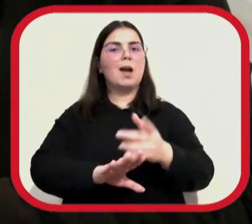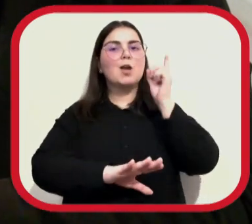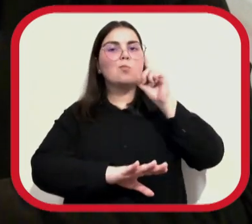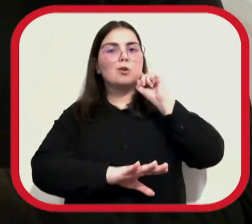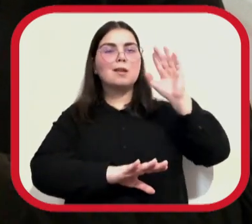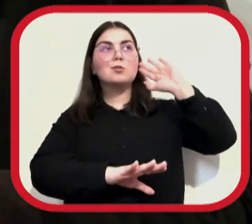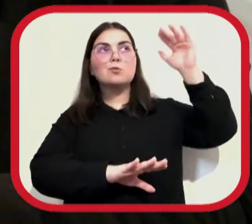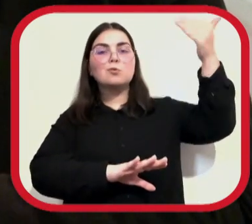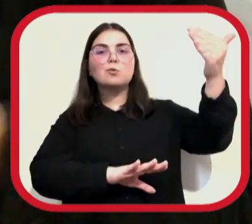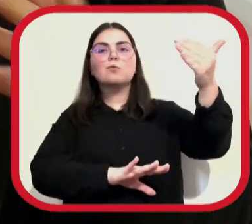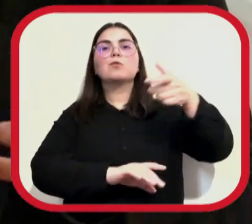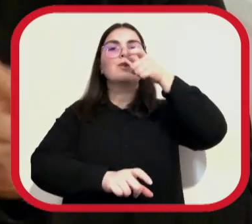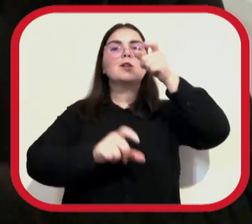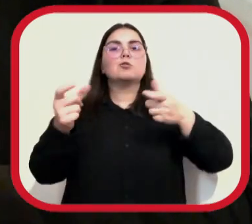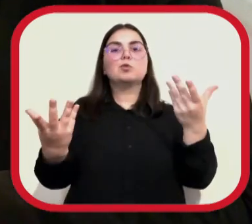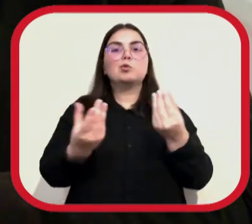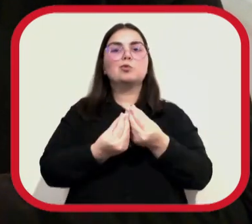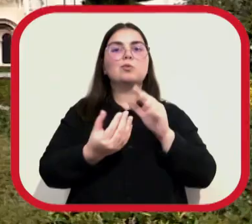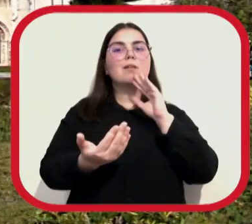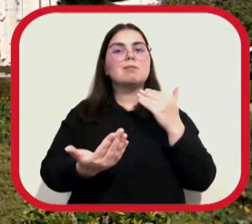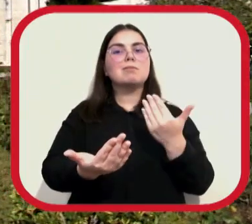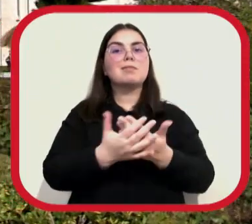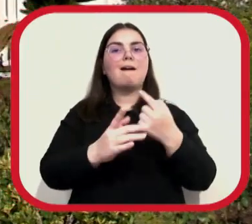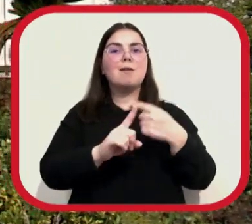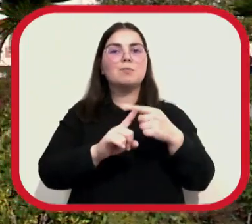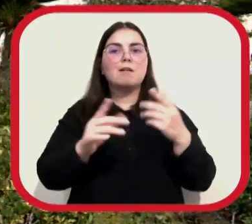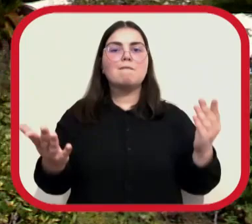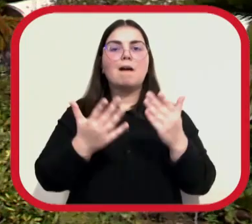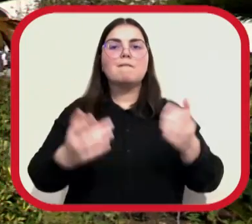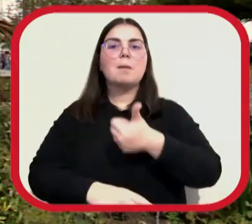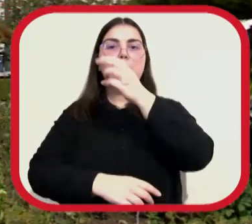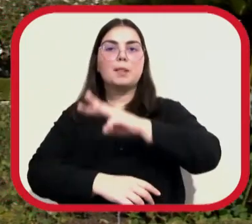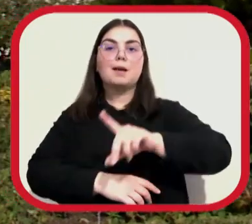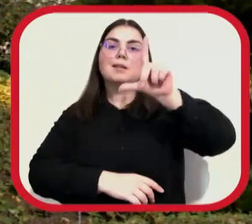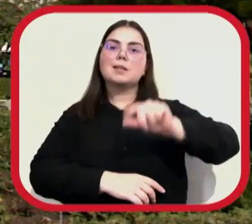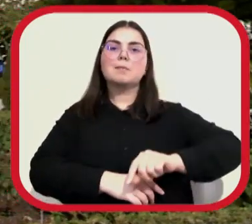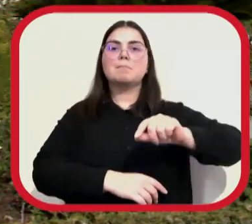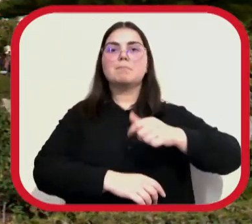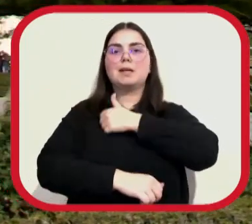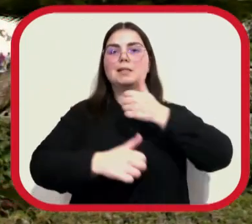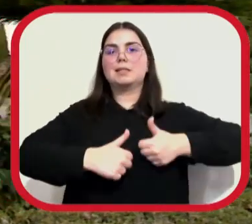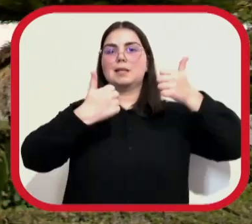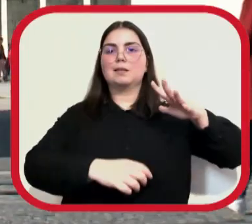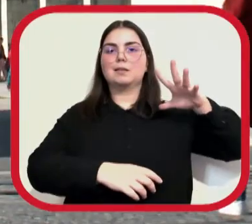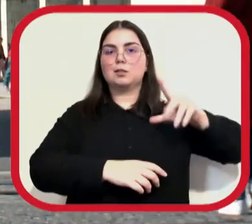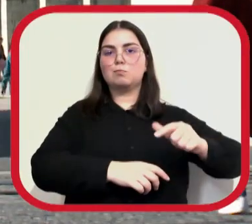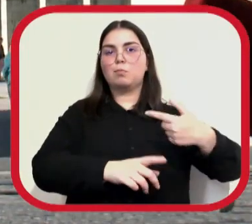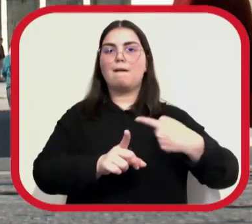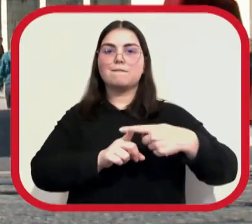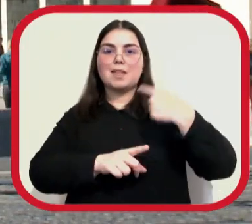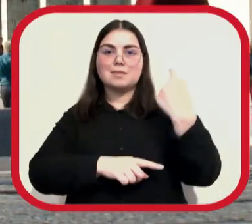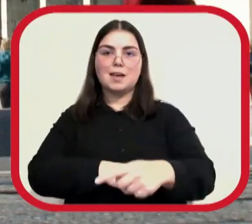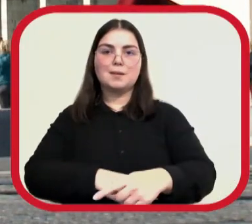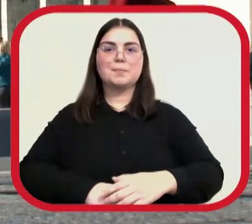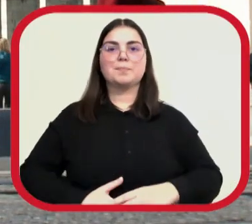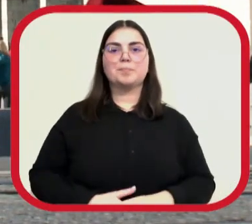Arte Popular pode vir a ter junto dos públicos, não apenas de Belém, mas de toda a cidade de Lisboa.